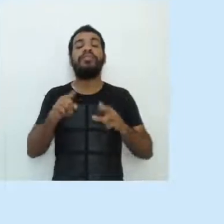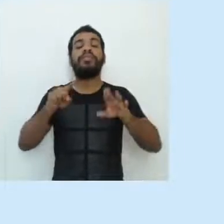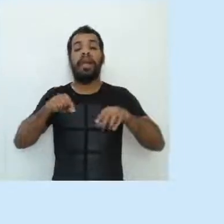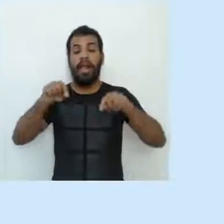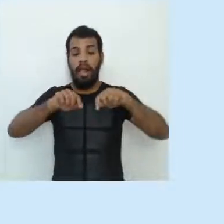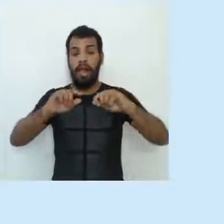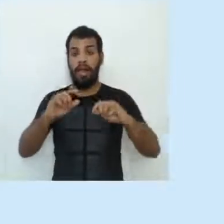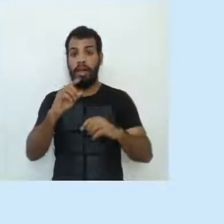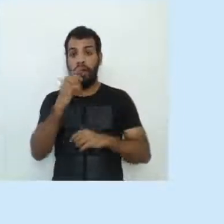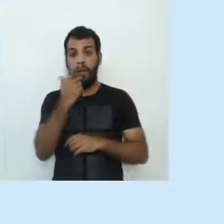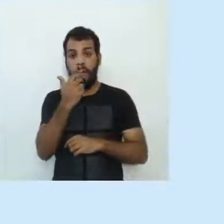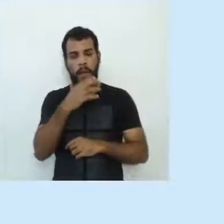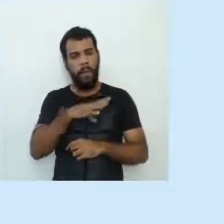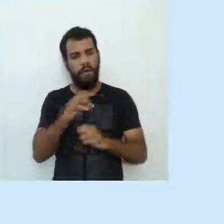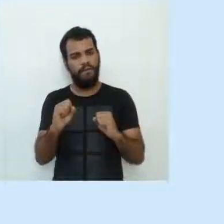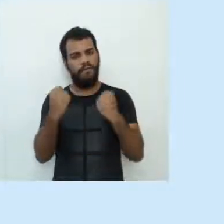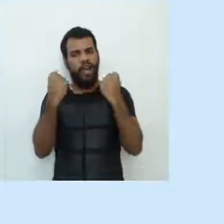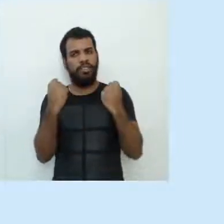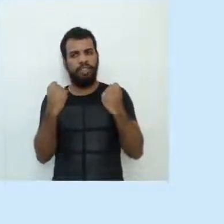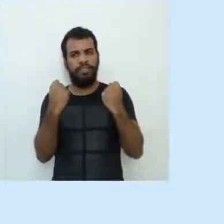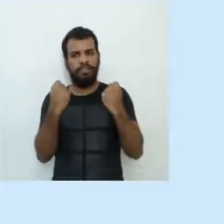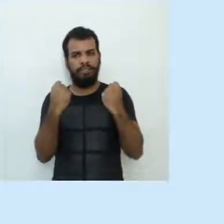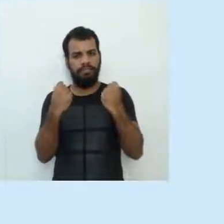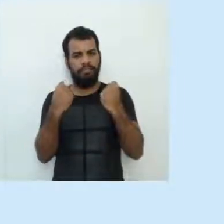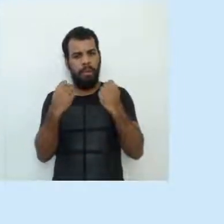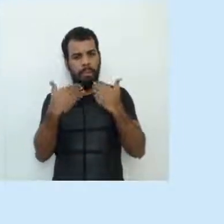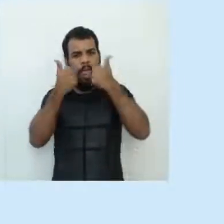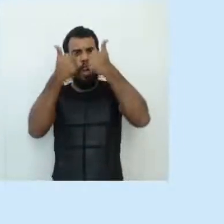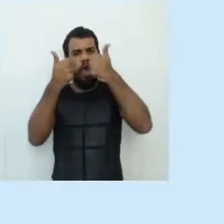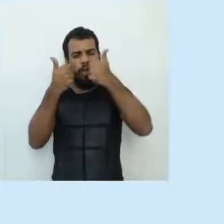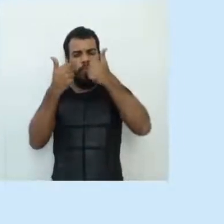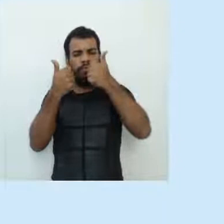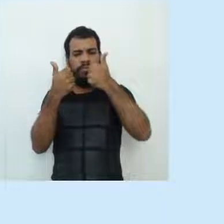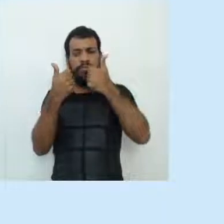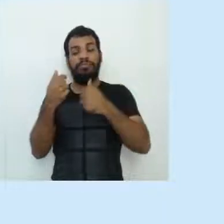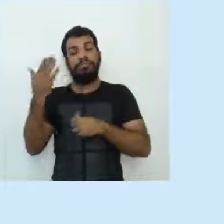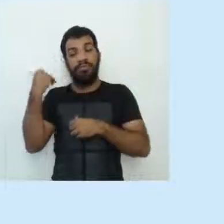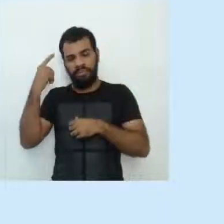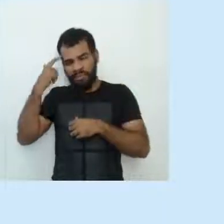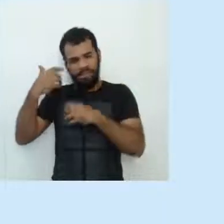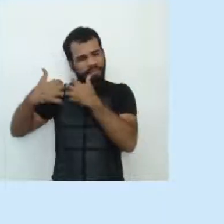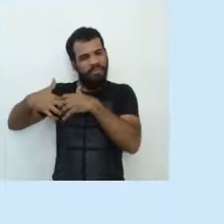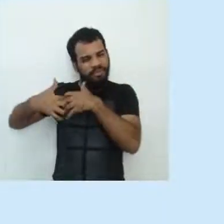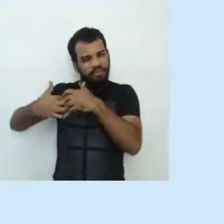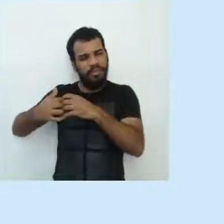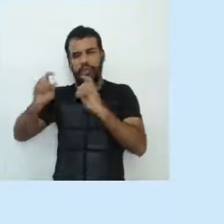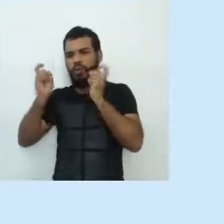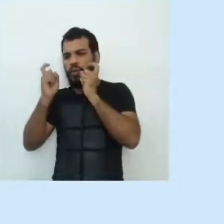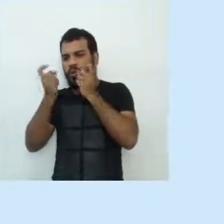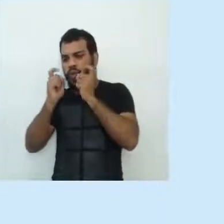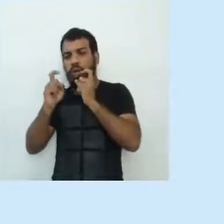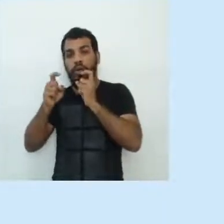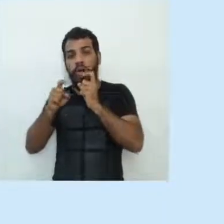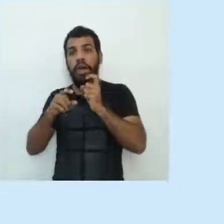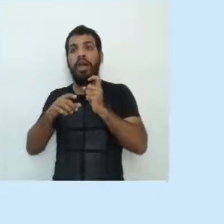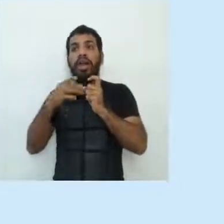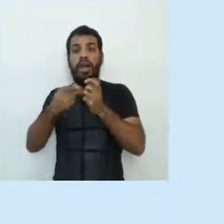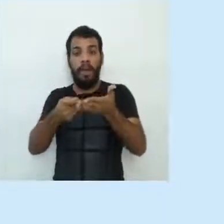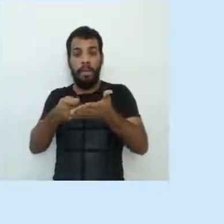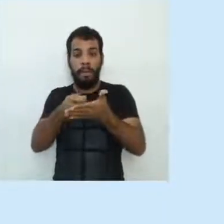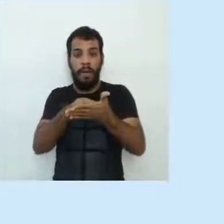fortalecer o idioma. Quando pensado essa reforma ortográfica, era realmente para unificar a